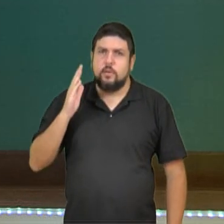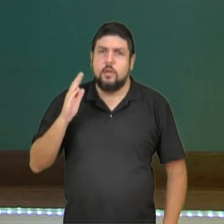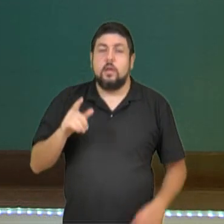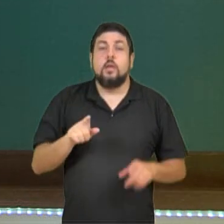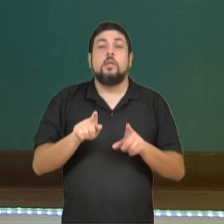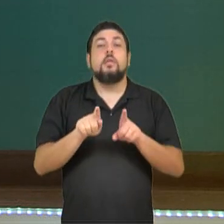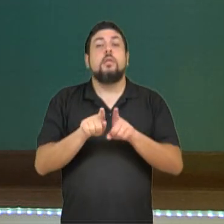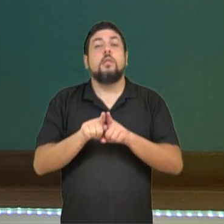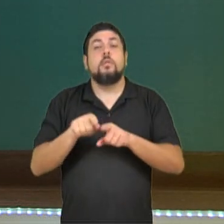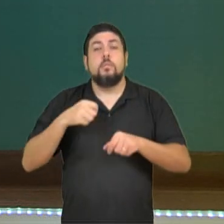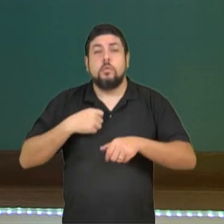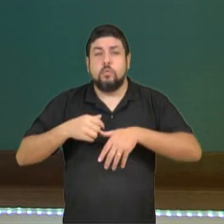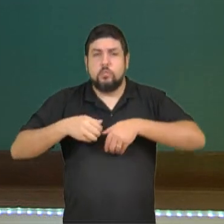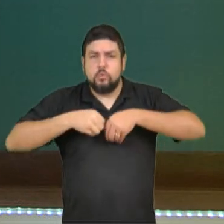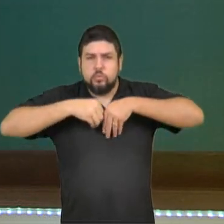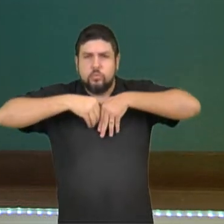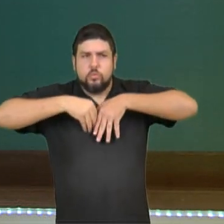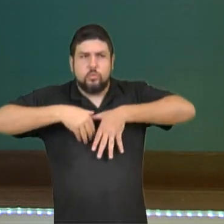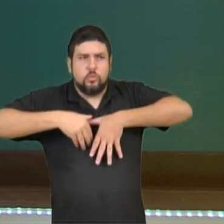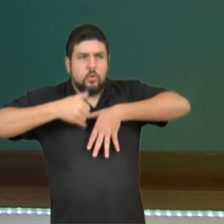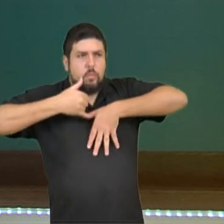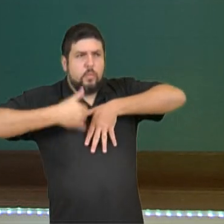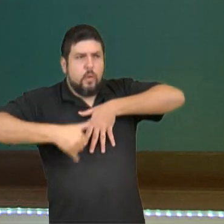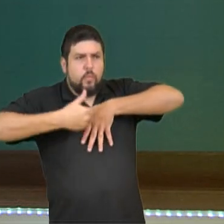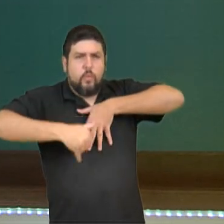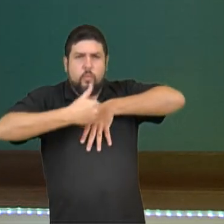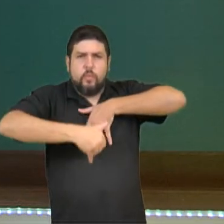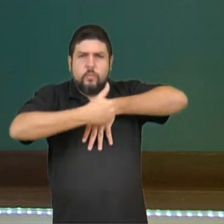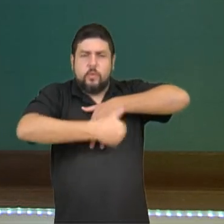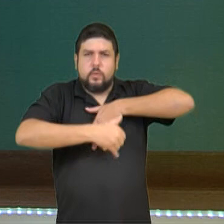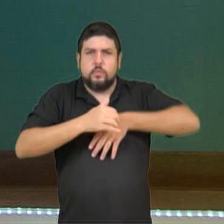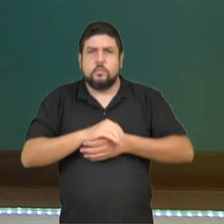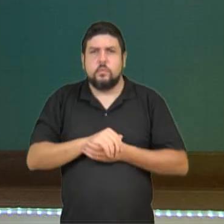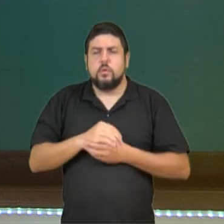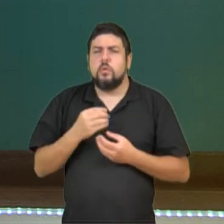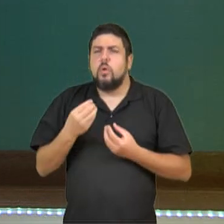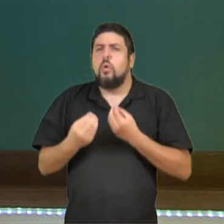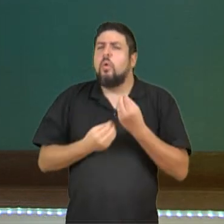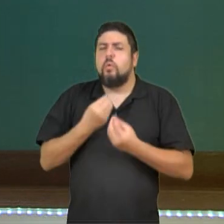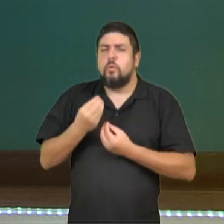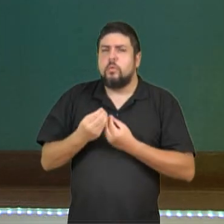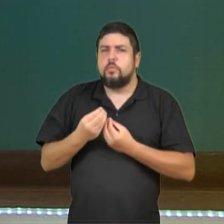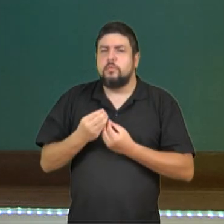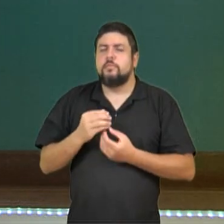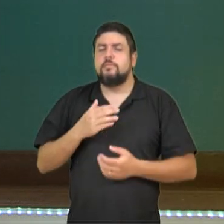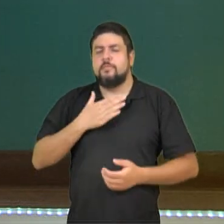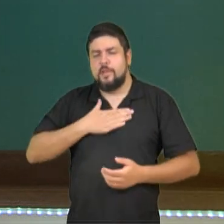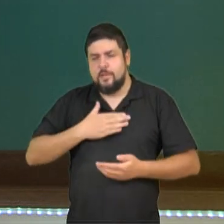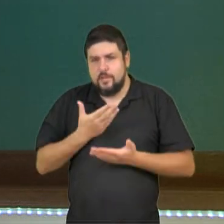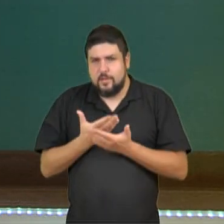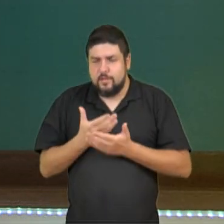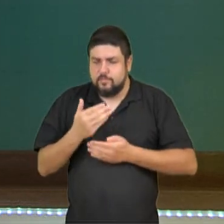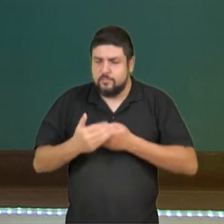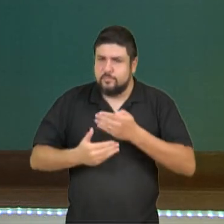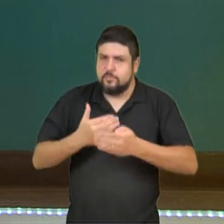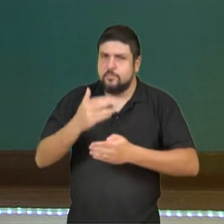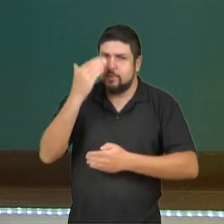do sistema linfático. E de que forma isso é possível, nós vamos entender ao longo desta aula.